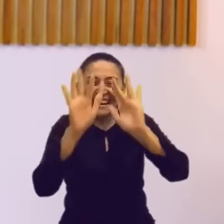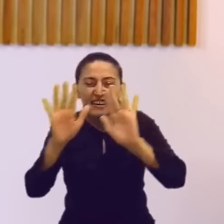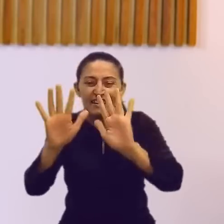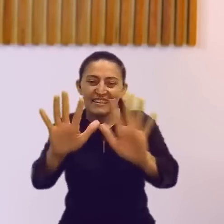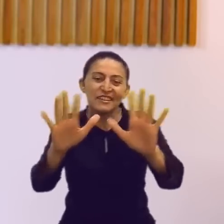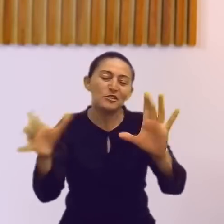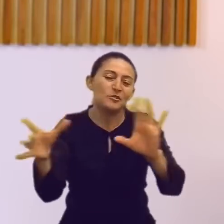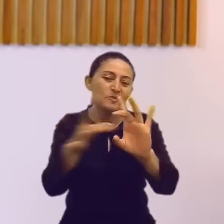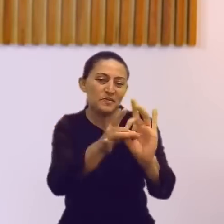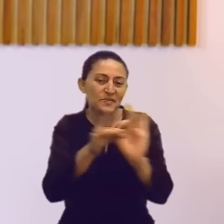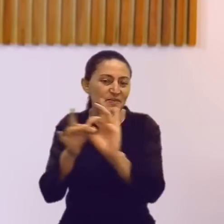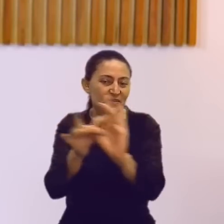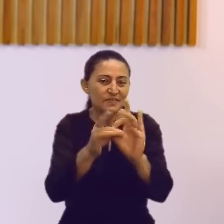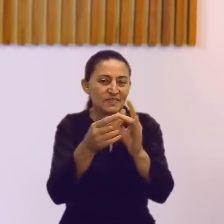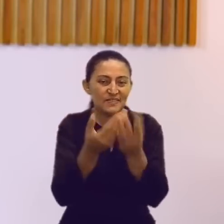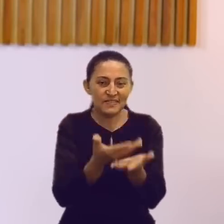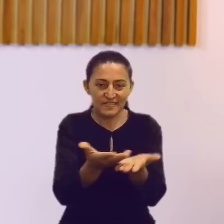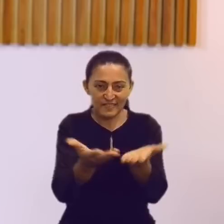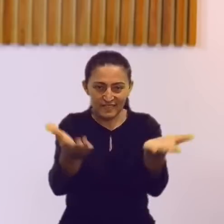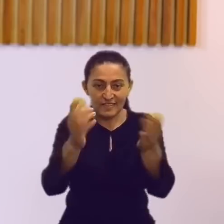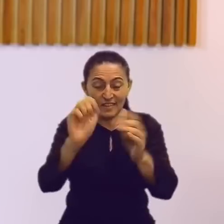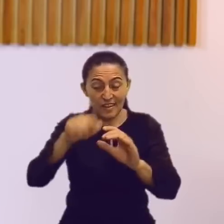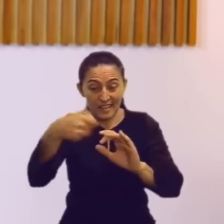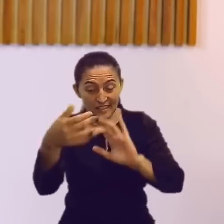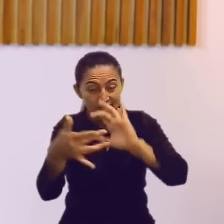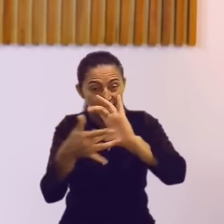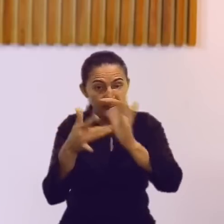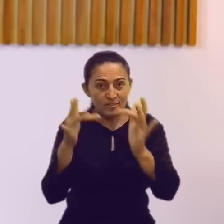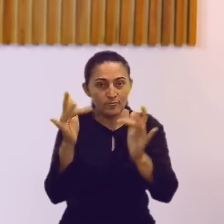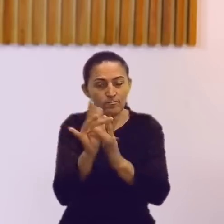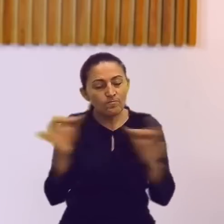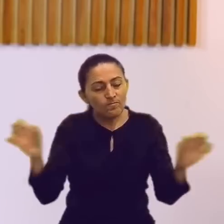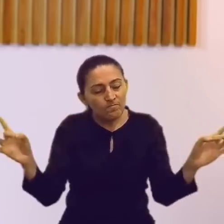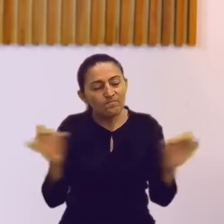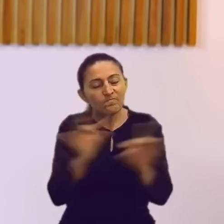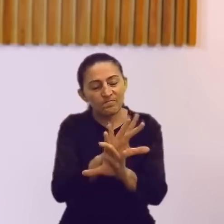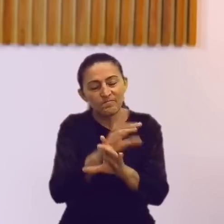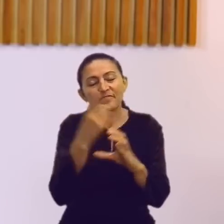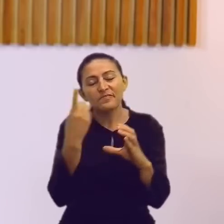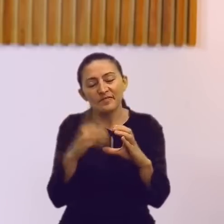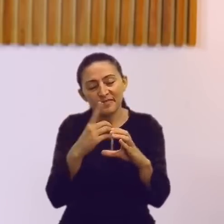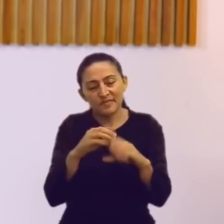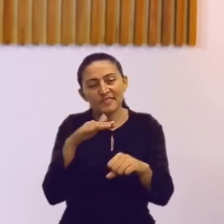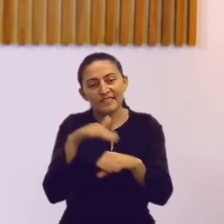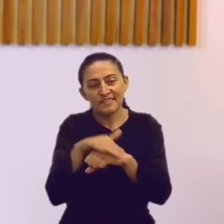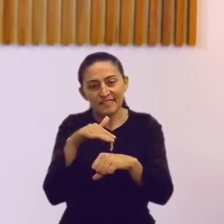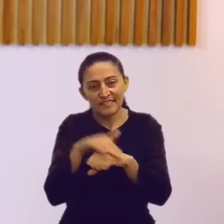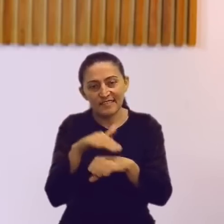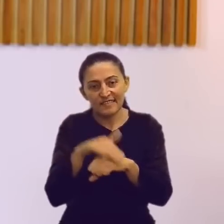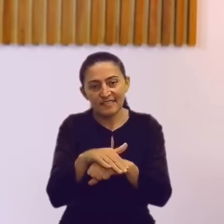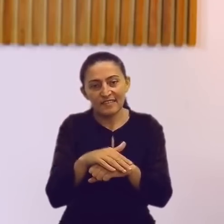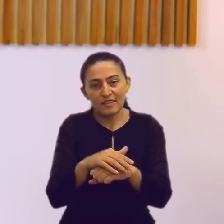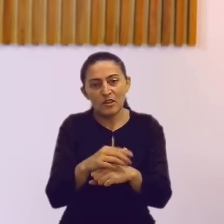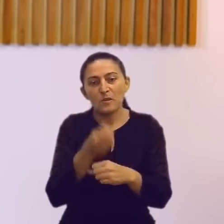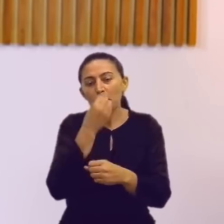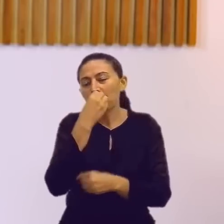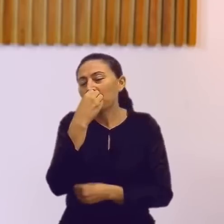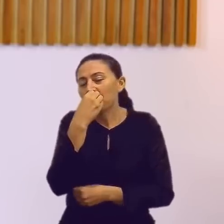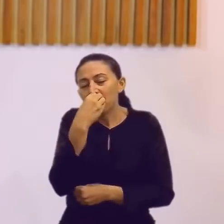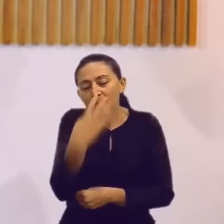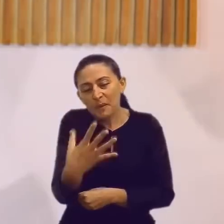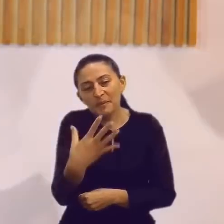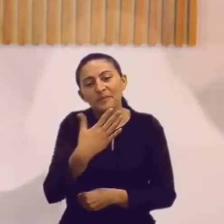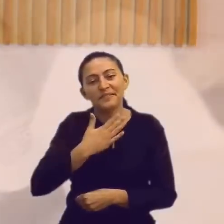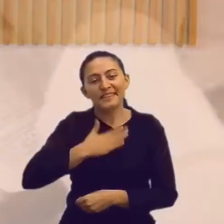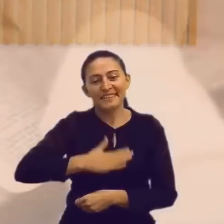todos vocês. E em nome de Jesus, nós encerramos este culto dessa noite. E tenham todos um bom descanso.